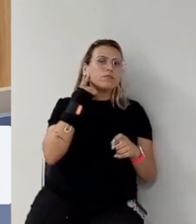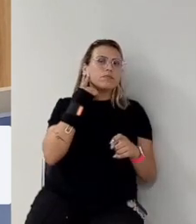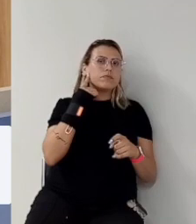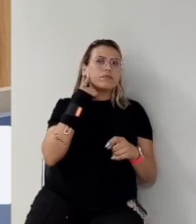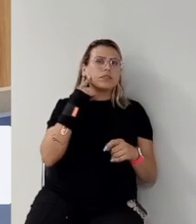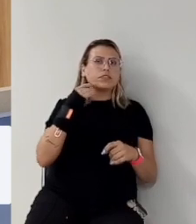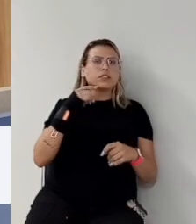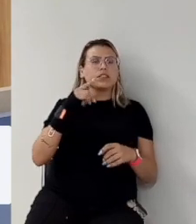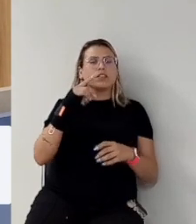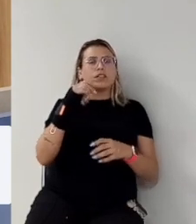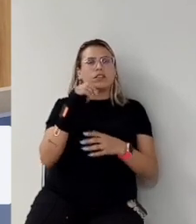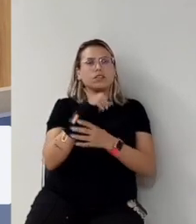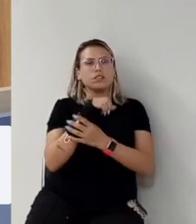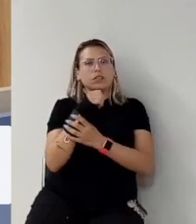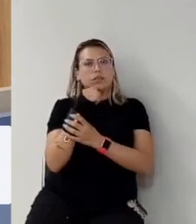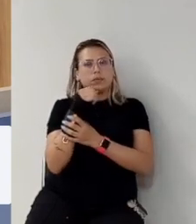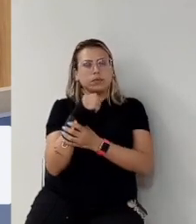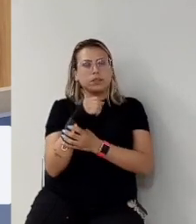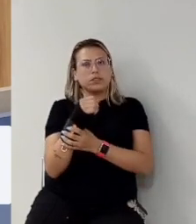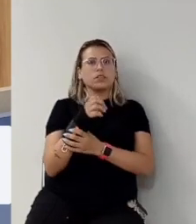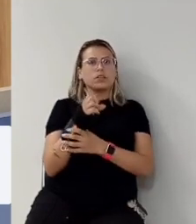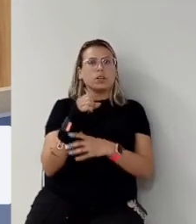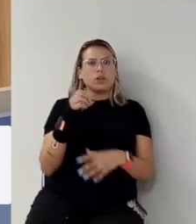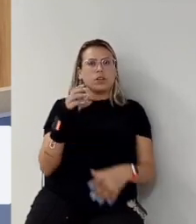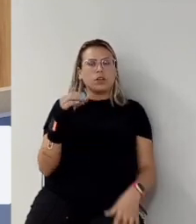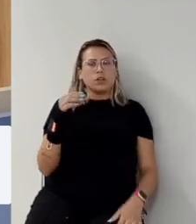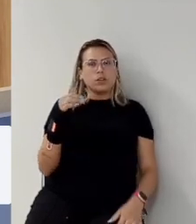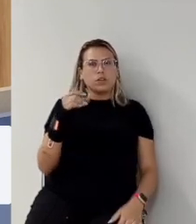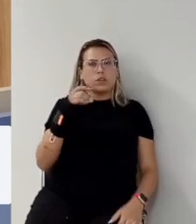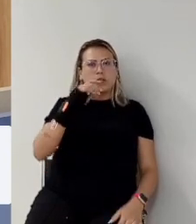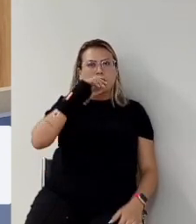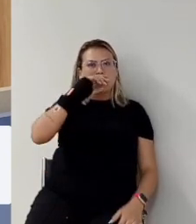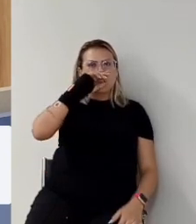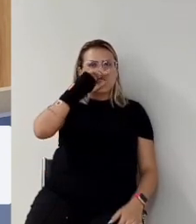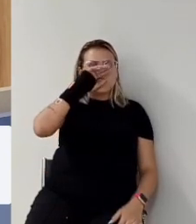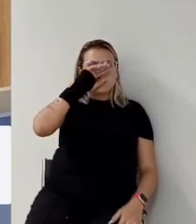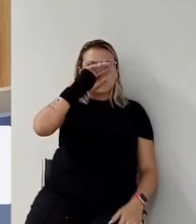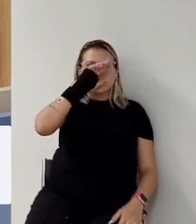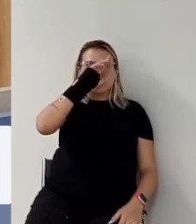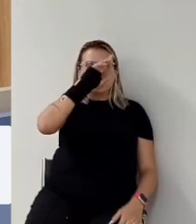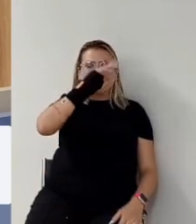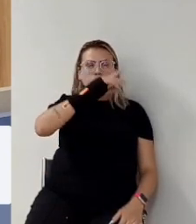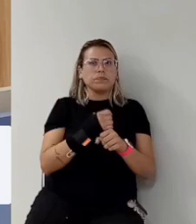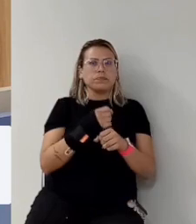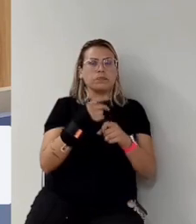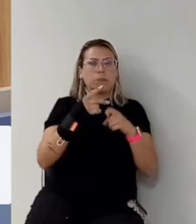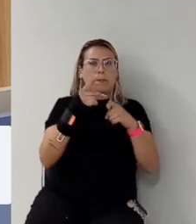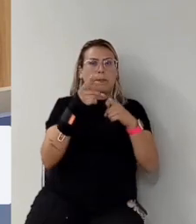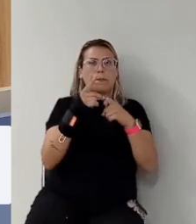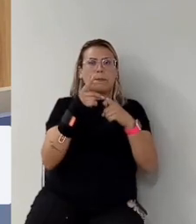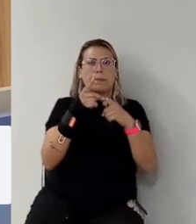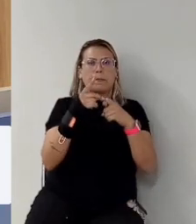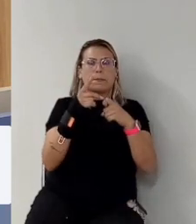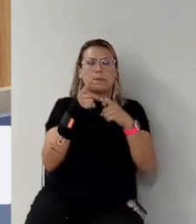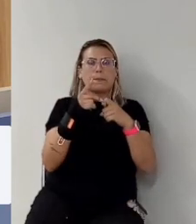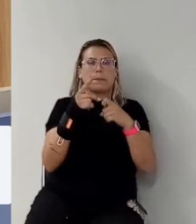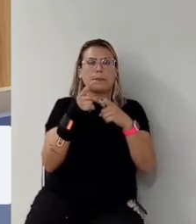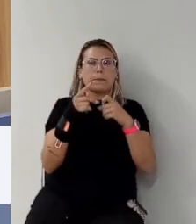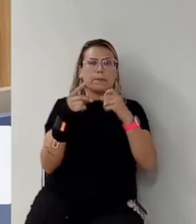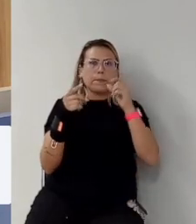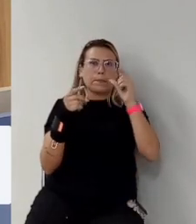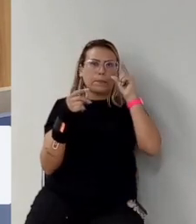9 ortopedista dia 11 teremos a inauguração do novo espaço da do centro da Pediatria tabuleiro